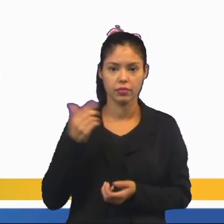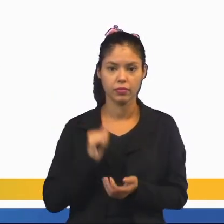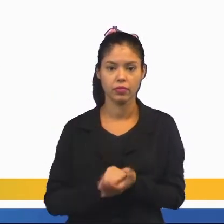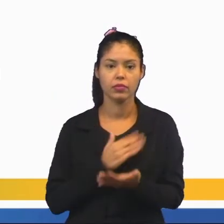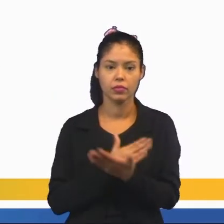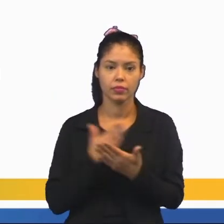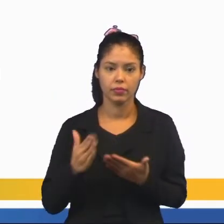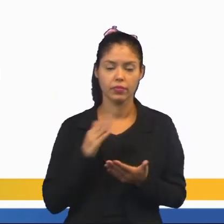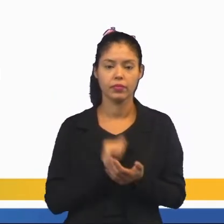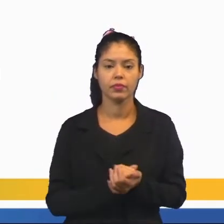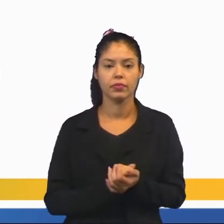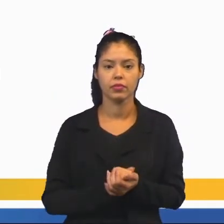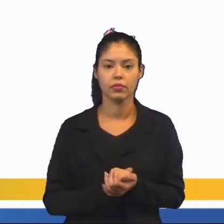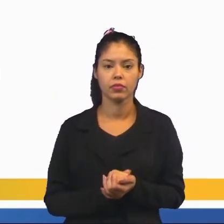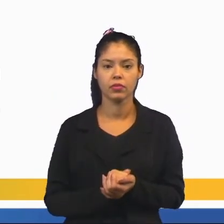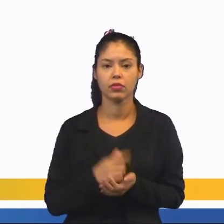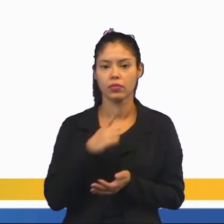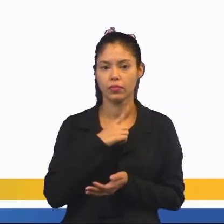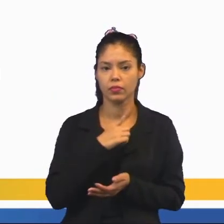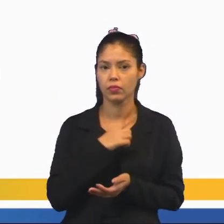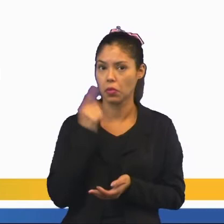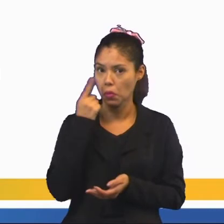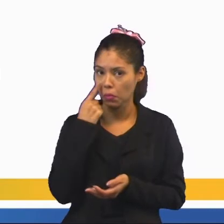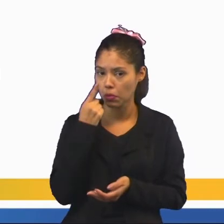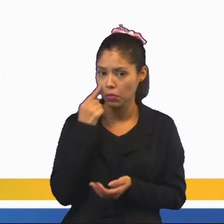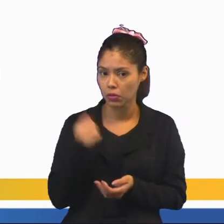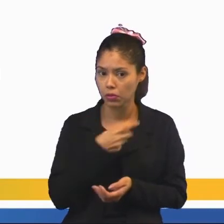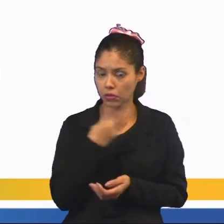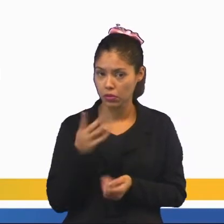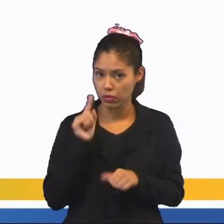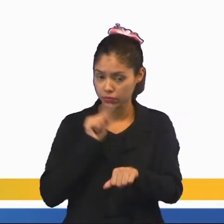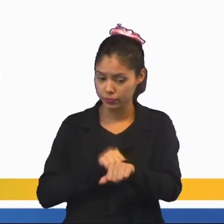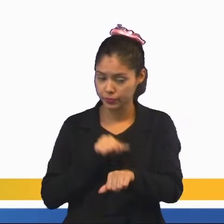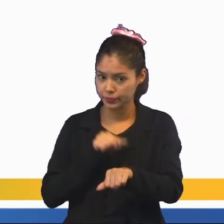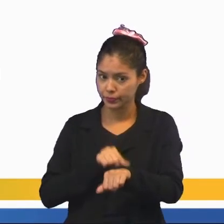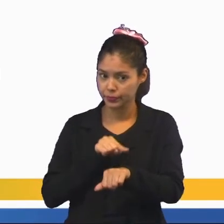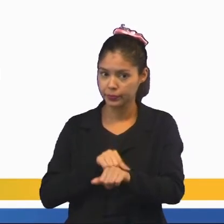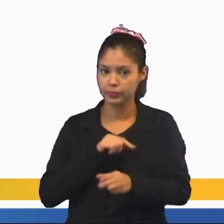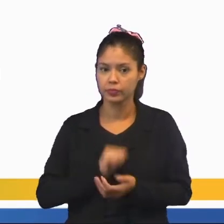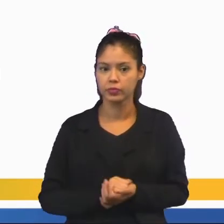anos depois do início da infecção. Olha só a quantidade de tempo.